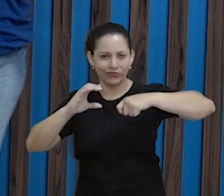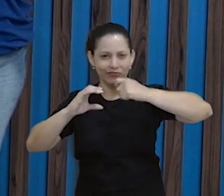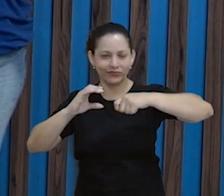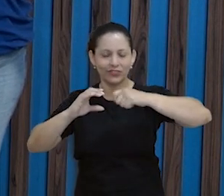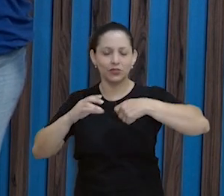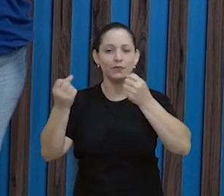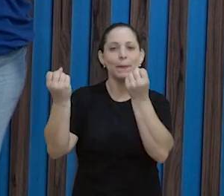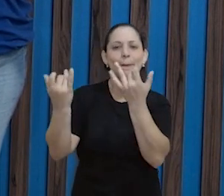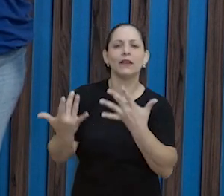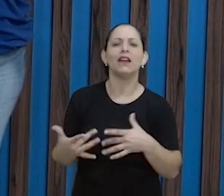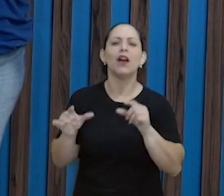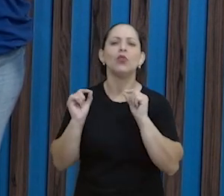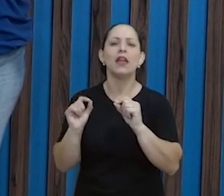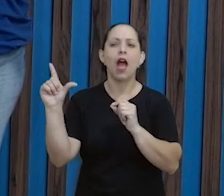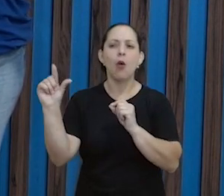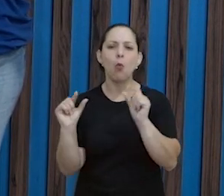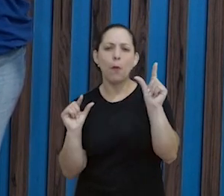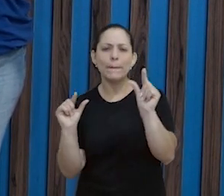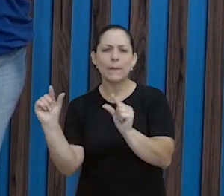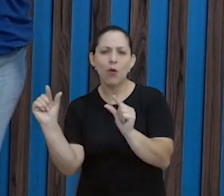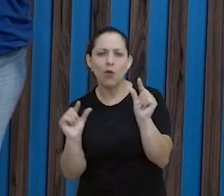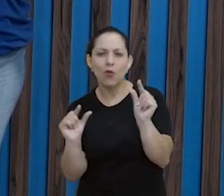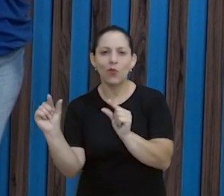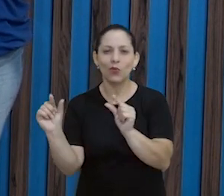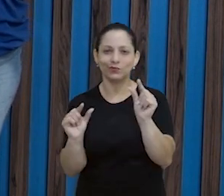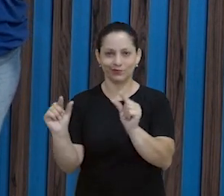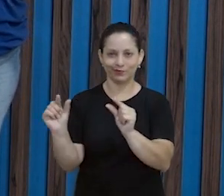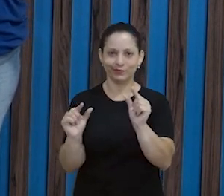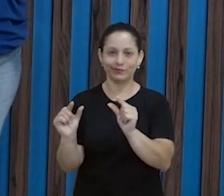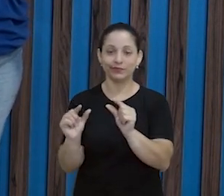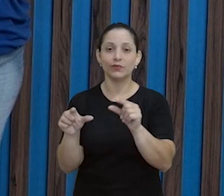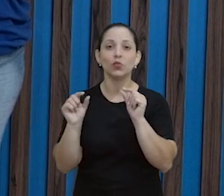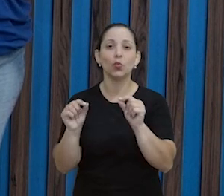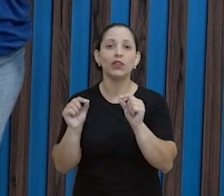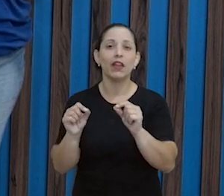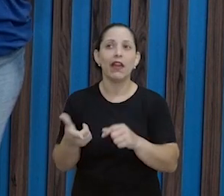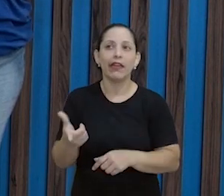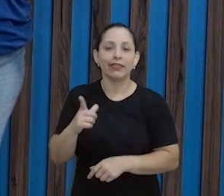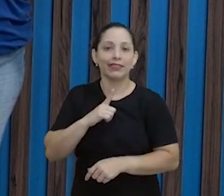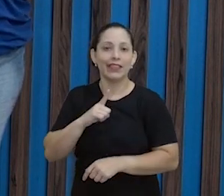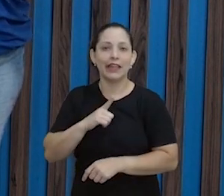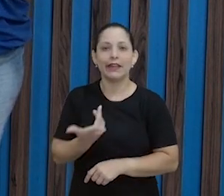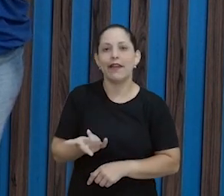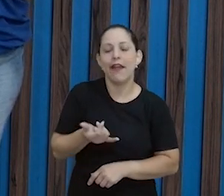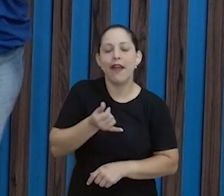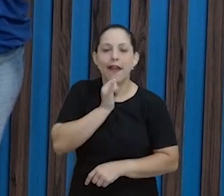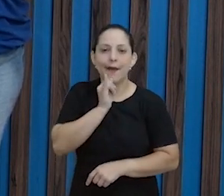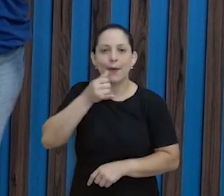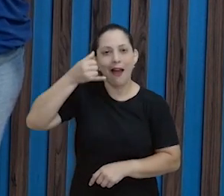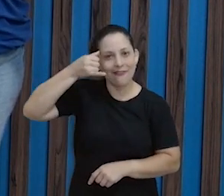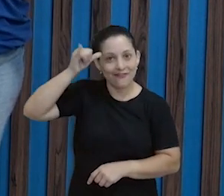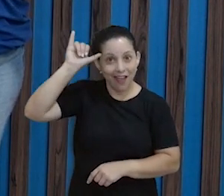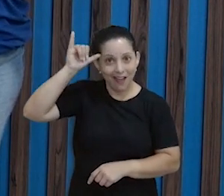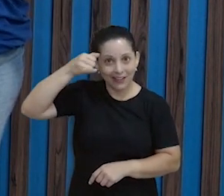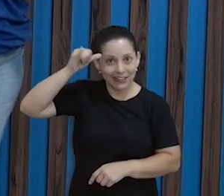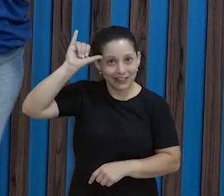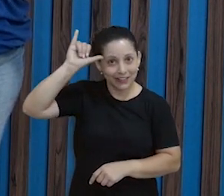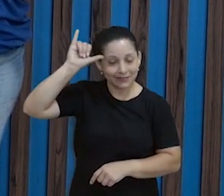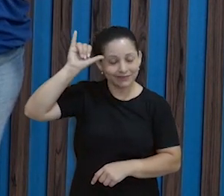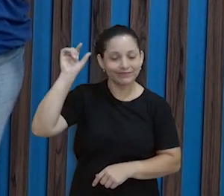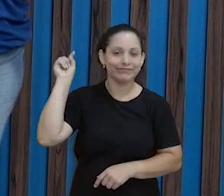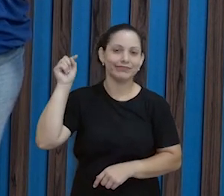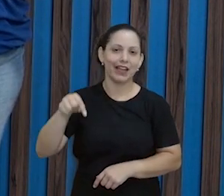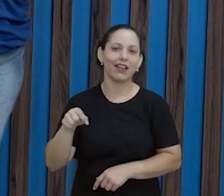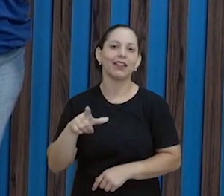vai falar um pouquinho de uma vaquinha, né? Dos ruminantes, porque a pecuária, ela